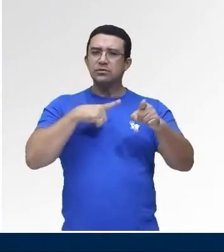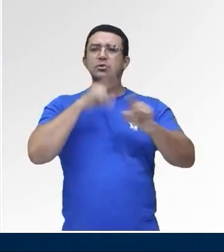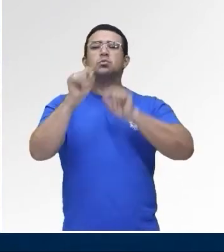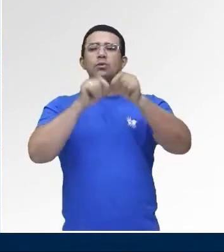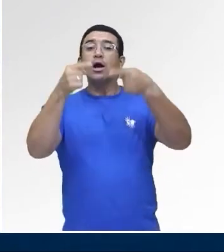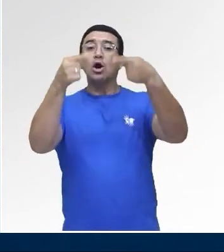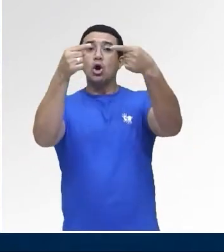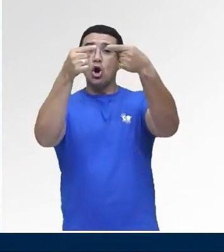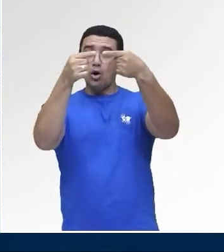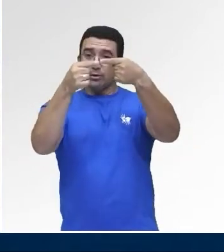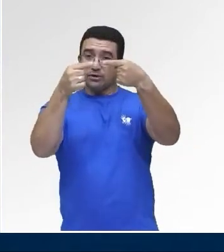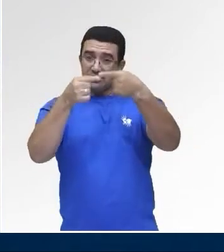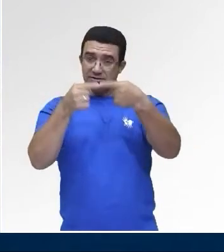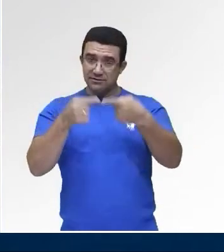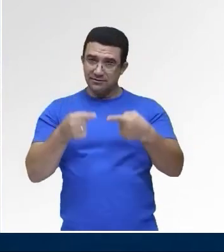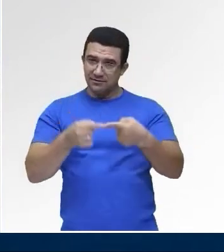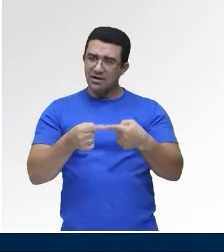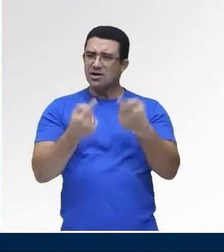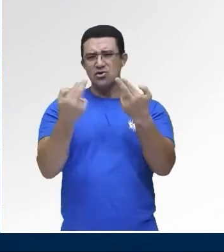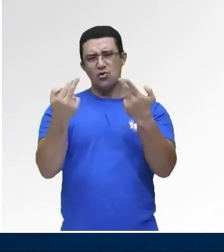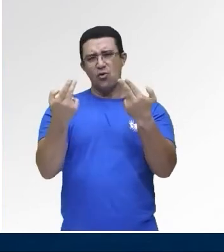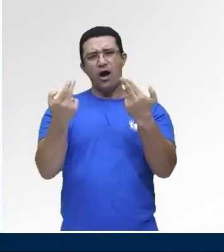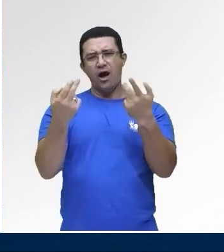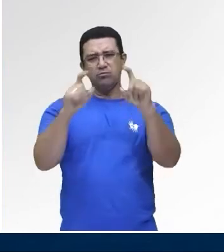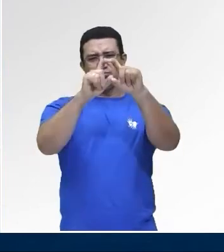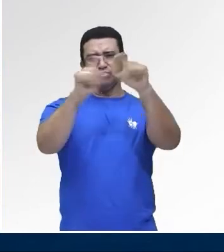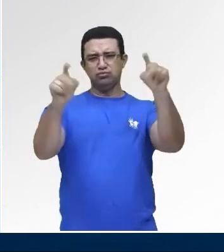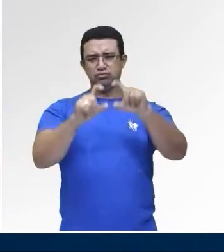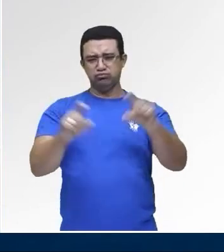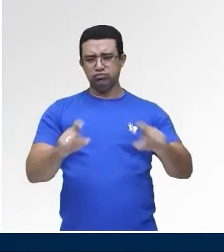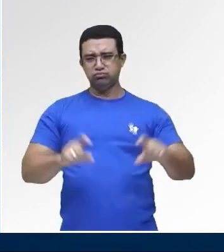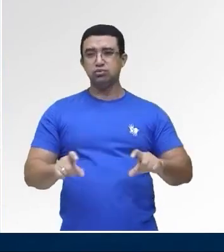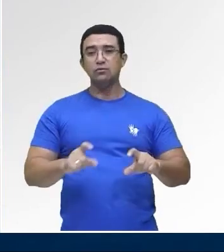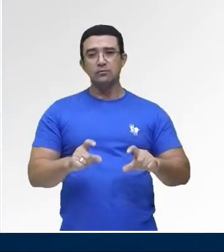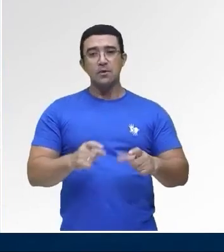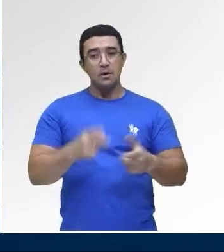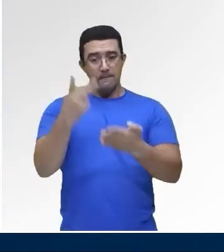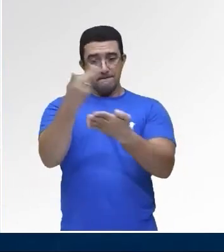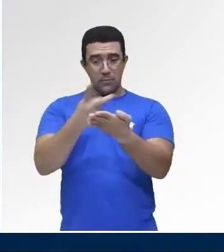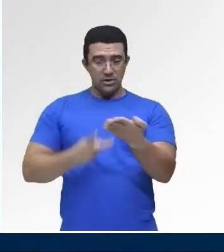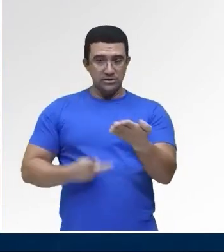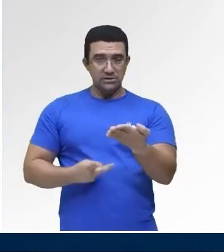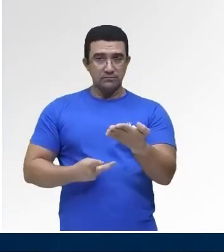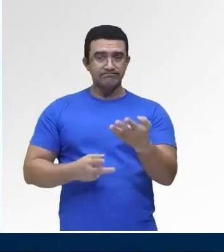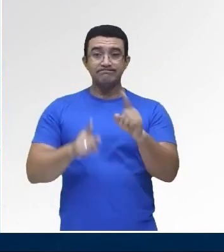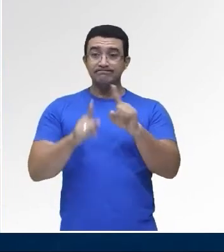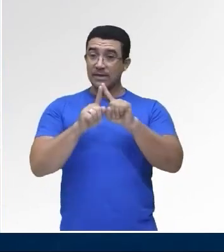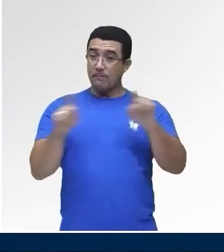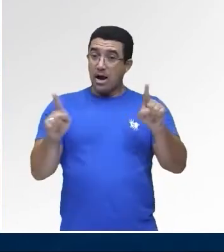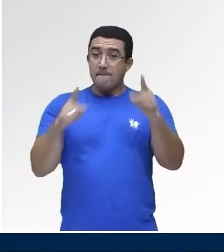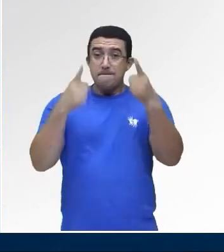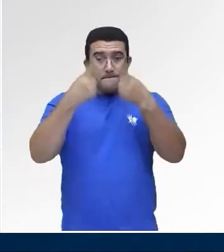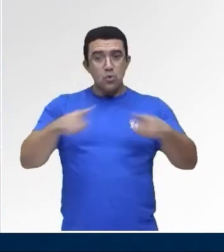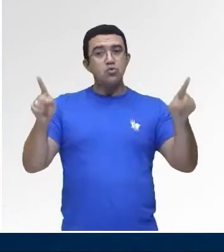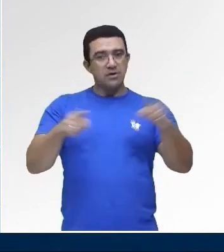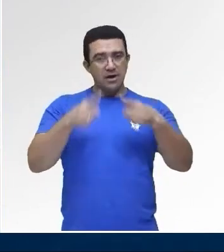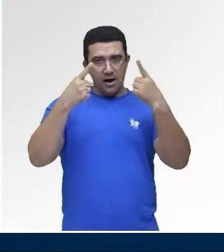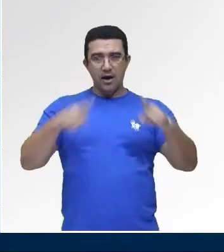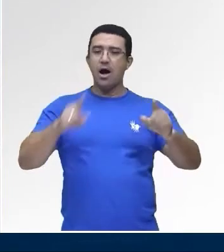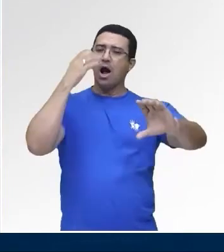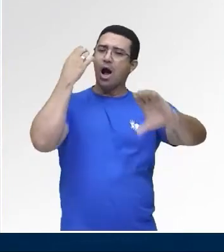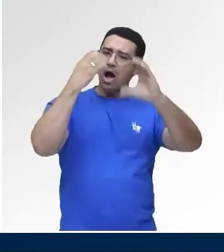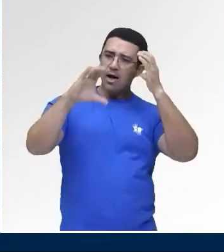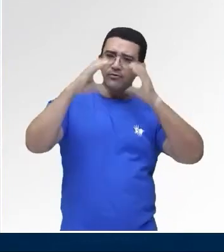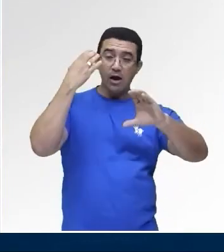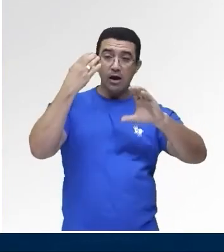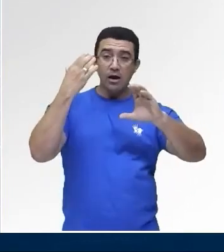Assim como é feito também na poesia. Só que a música ela é cantada, né? E a poesia não, a poesia é